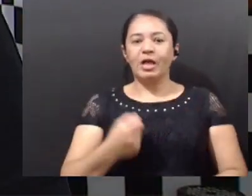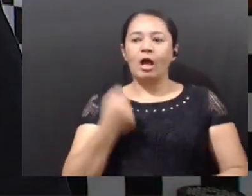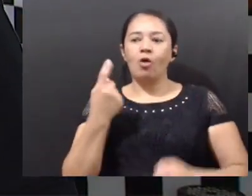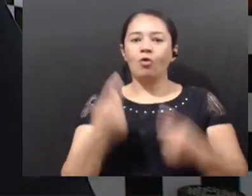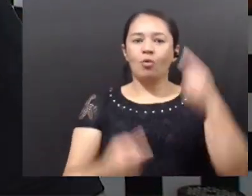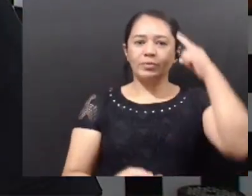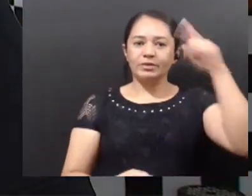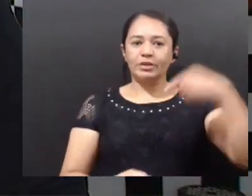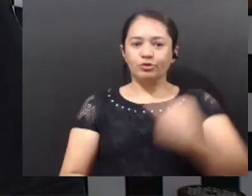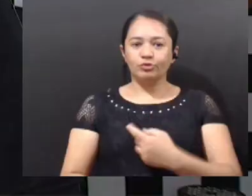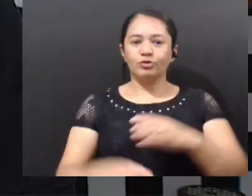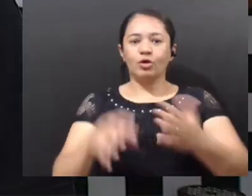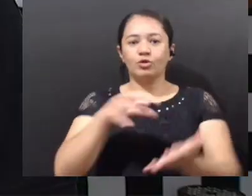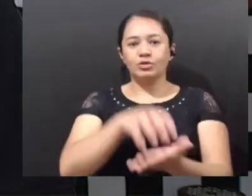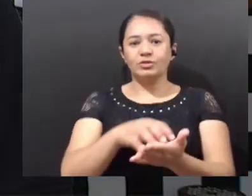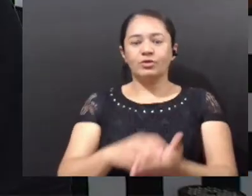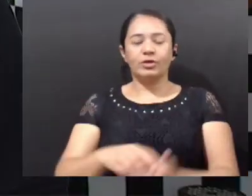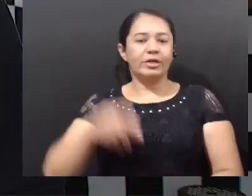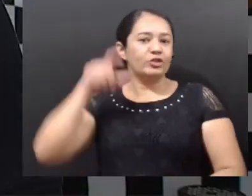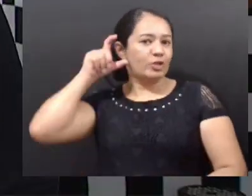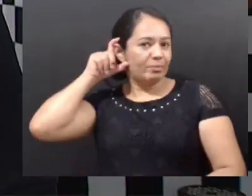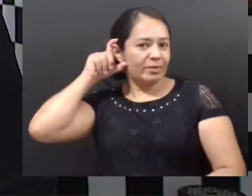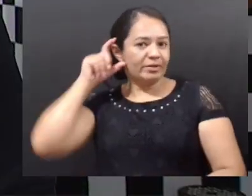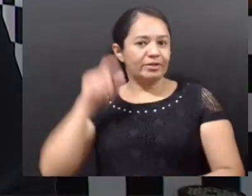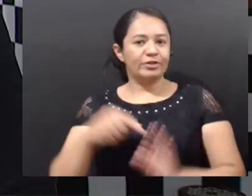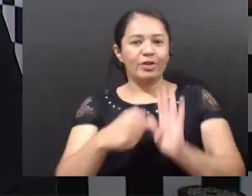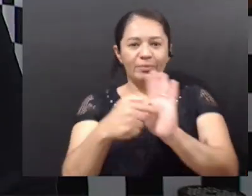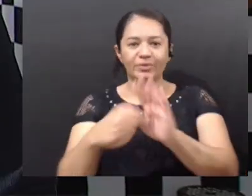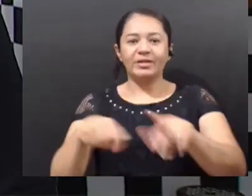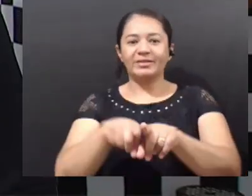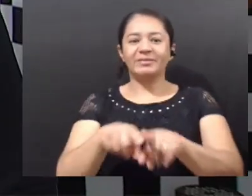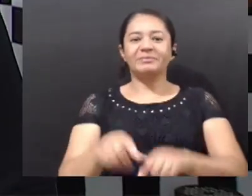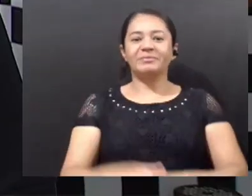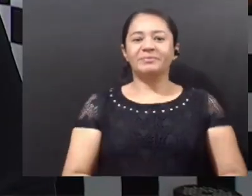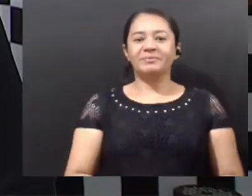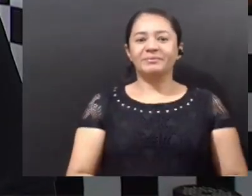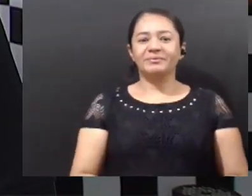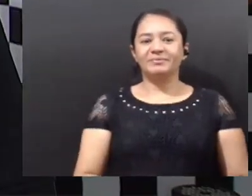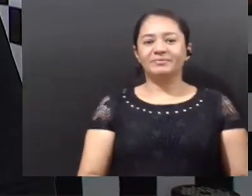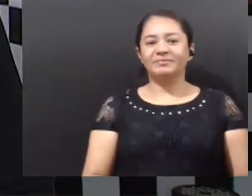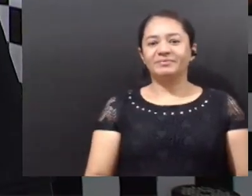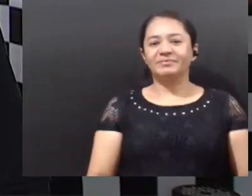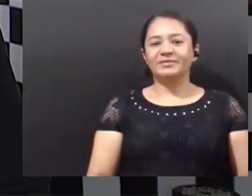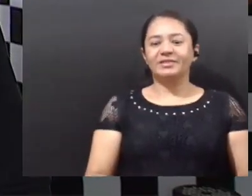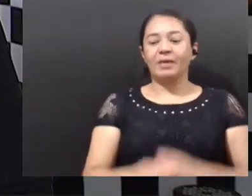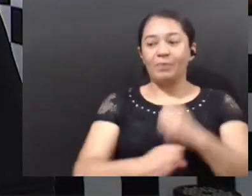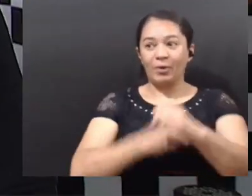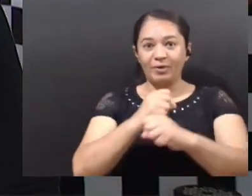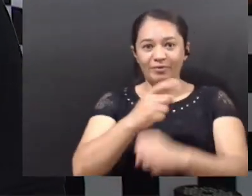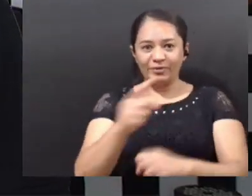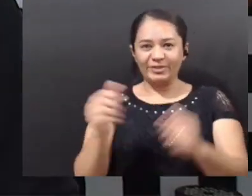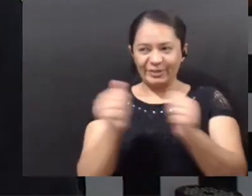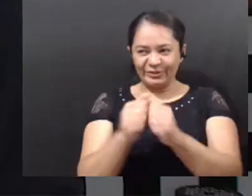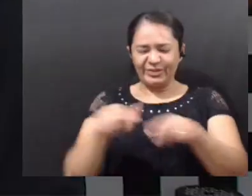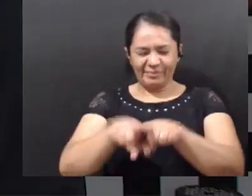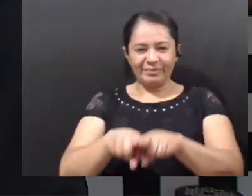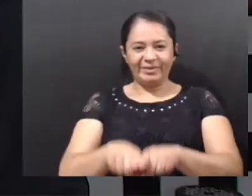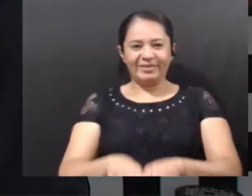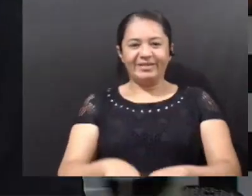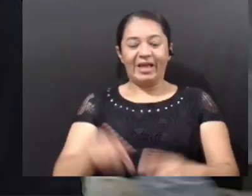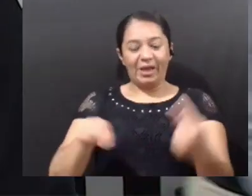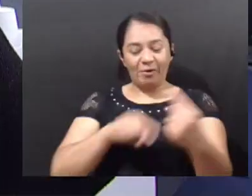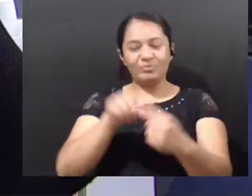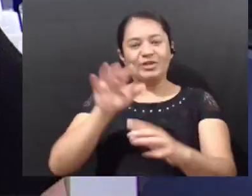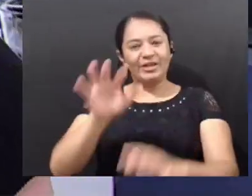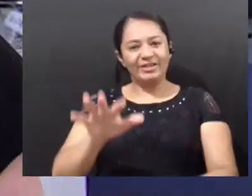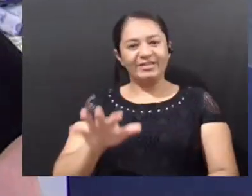auditivo e queremos também expor isso para esses empreendedores. Quem sabe no próximo ano vocês estarão aqui também. Essa é a ideia, quem sabe até palestrando